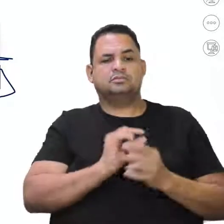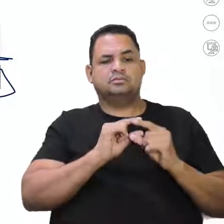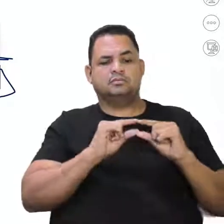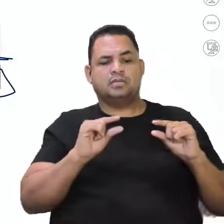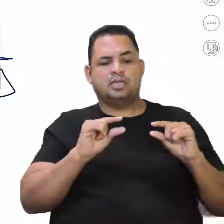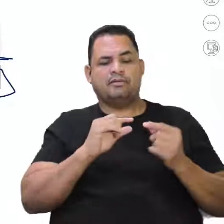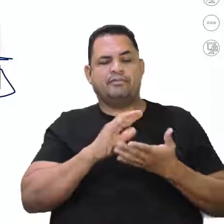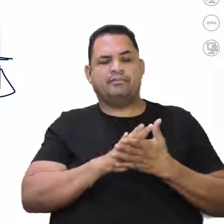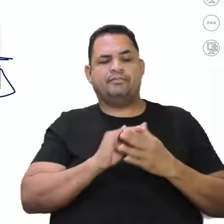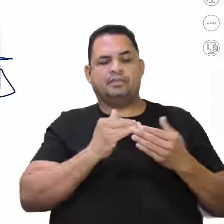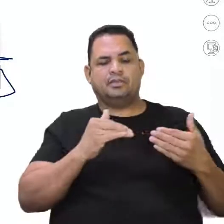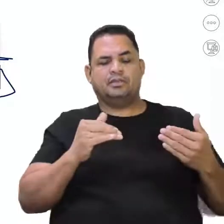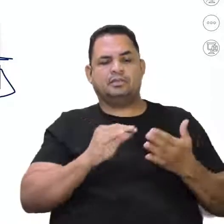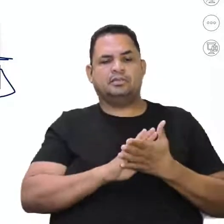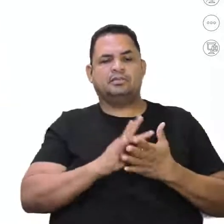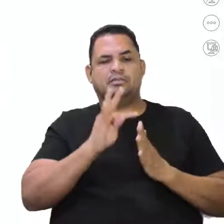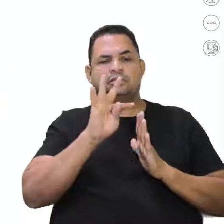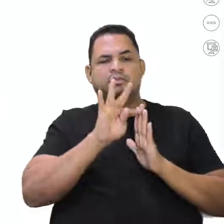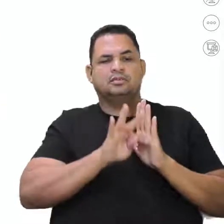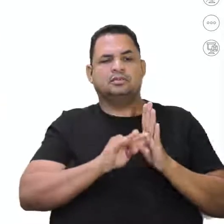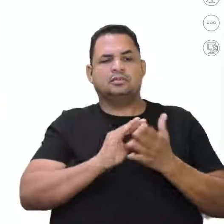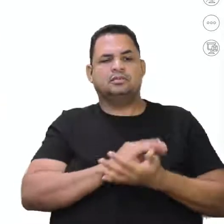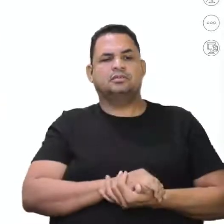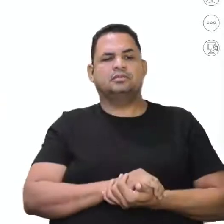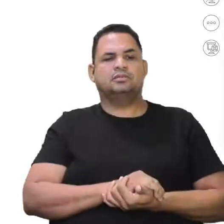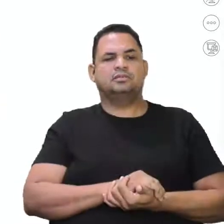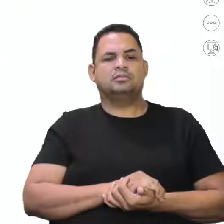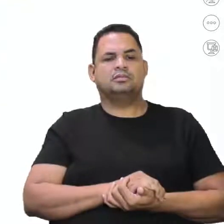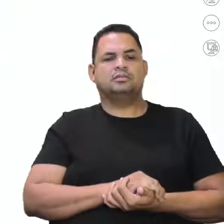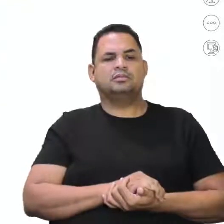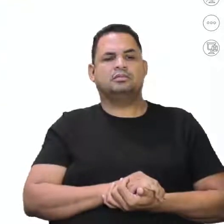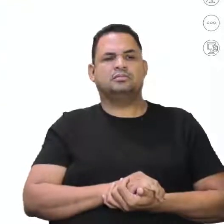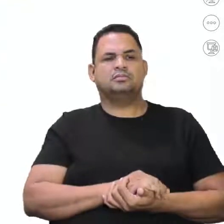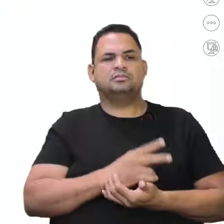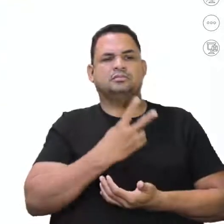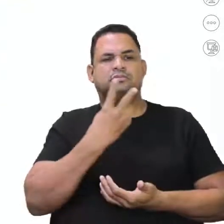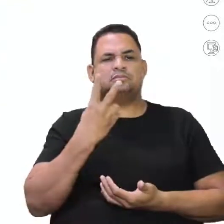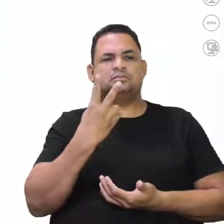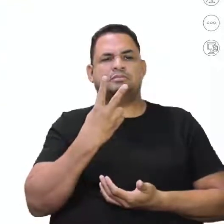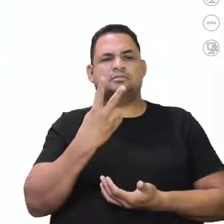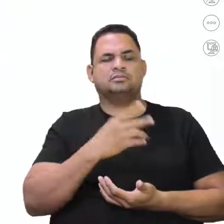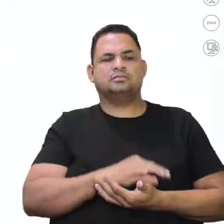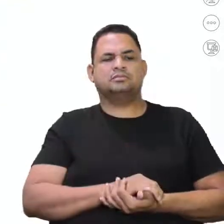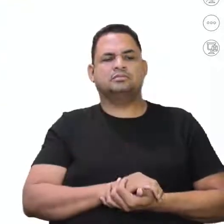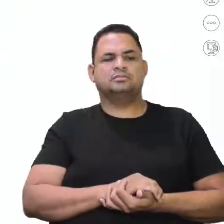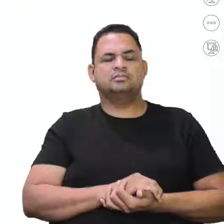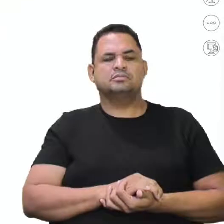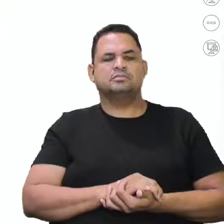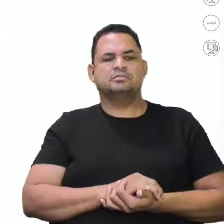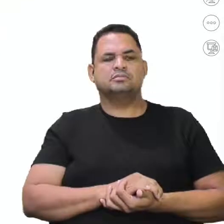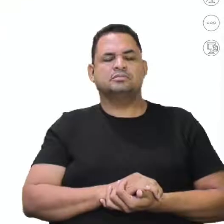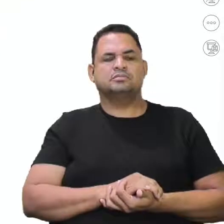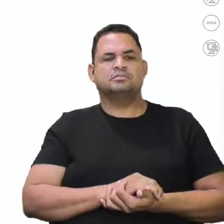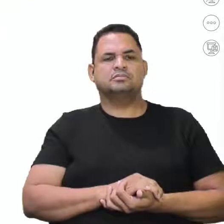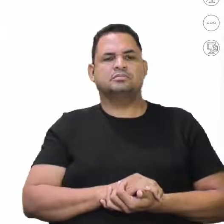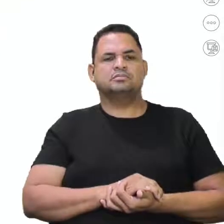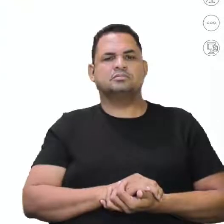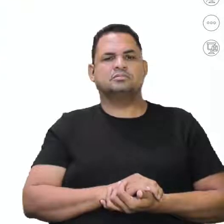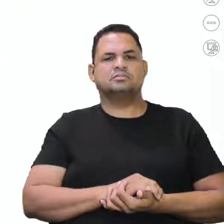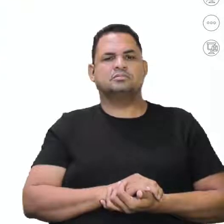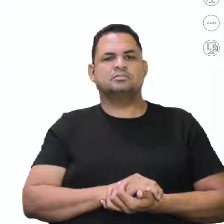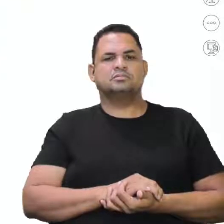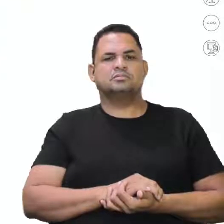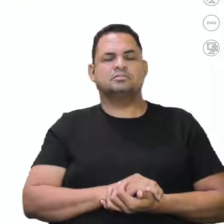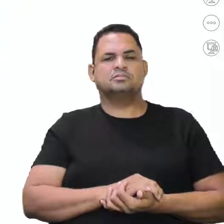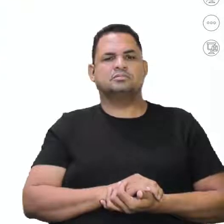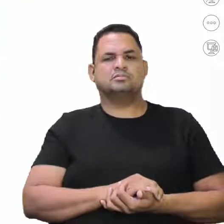na fonte, e não no texto, a resposta para essa pergunta. Vamos ao número 2. The purpose of the